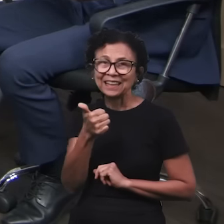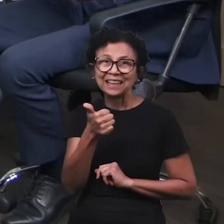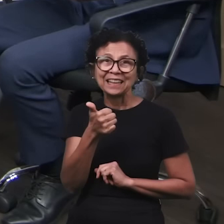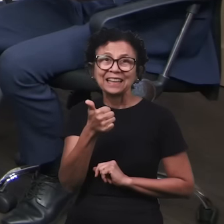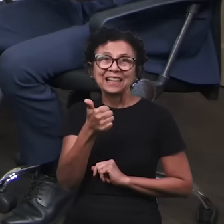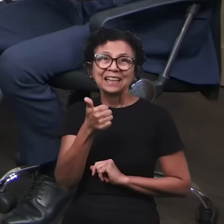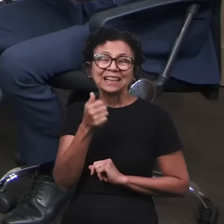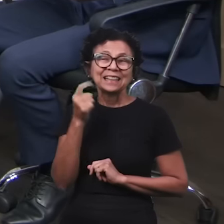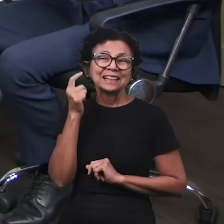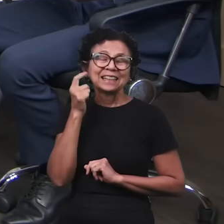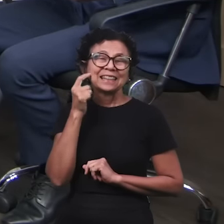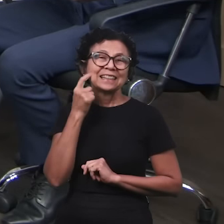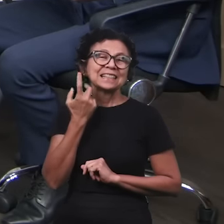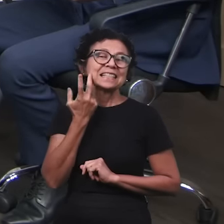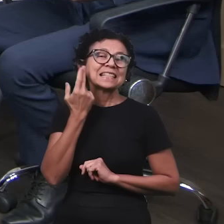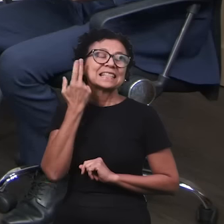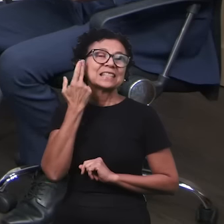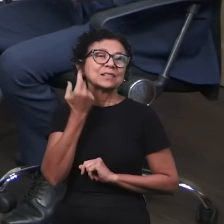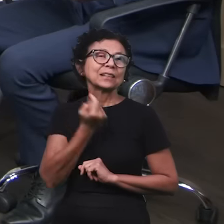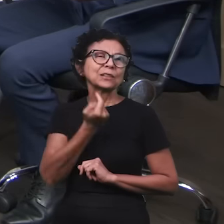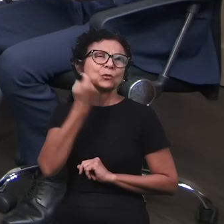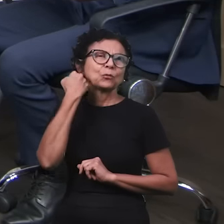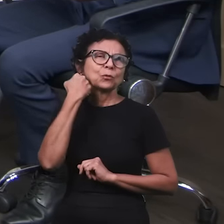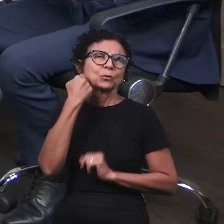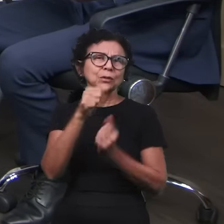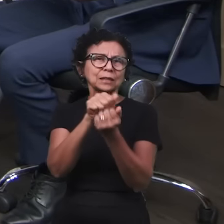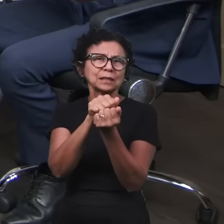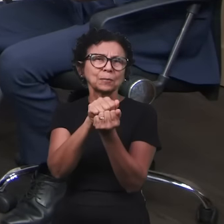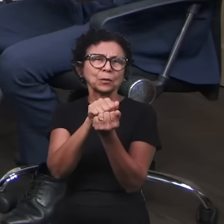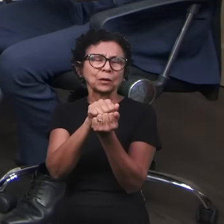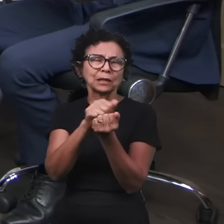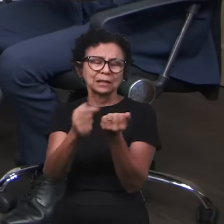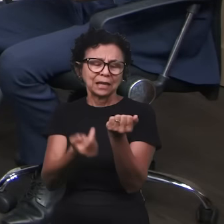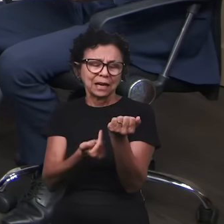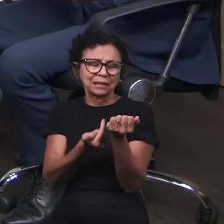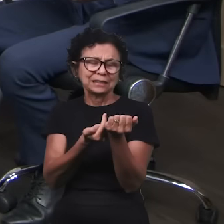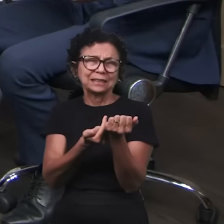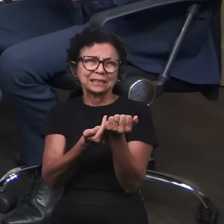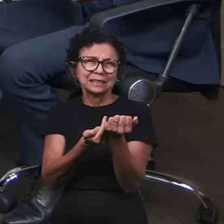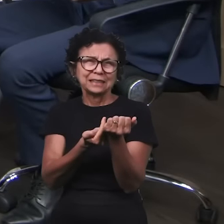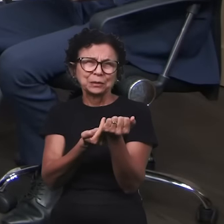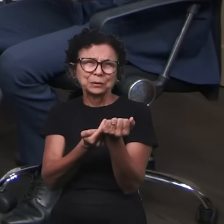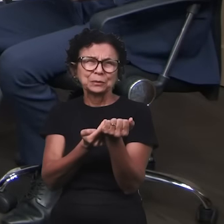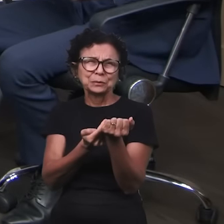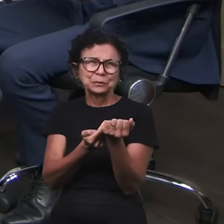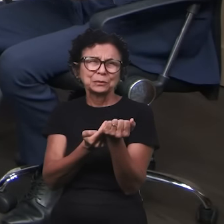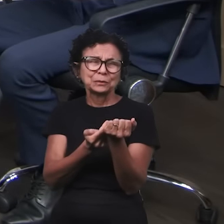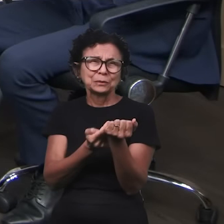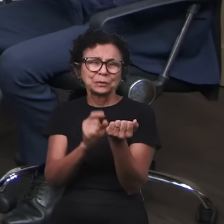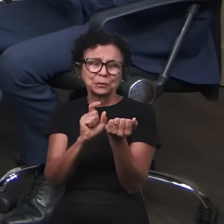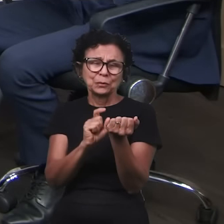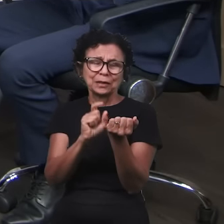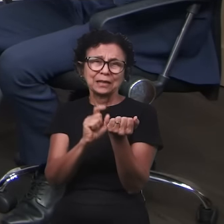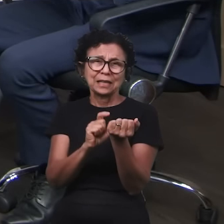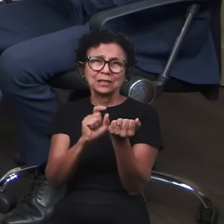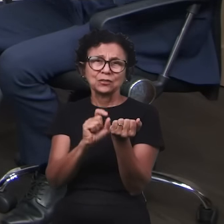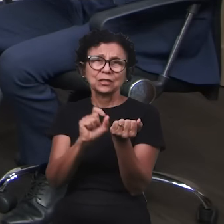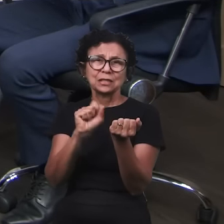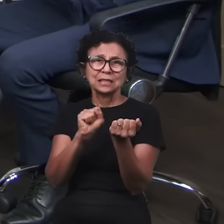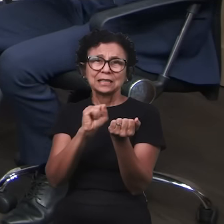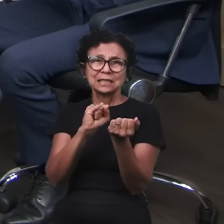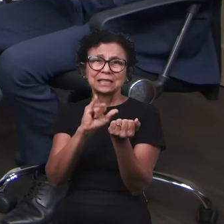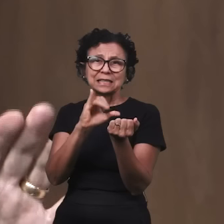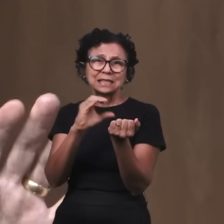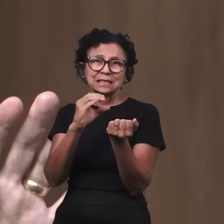sua particularidade. Então, cada um é um paciente. Tem pacientes que têm horror ao dentista. Tem pacientes que têm a